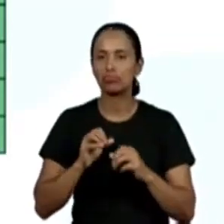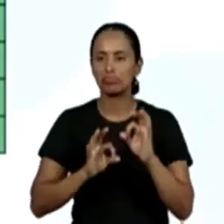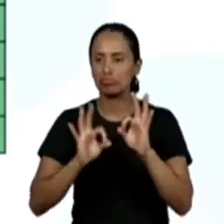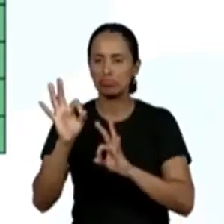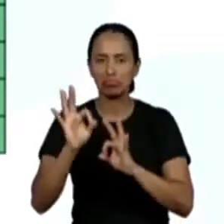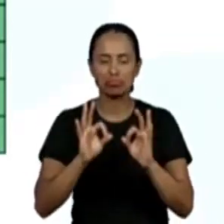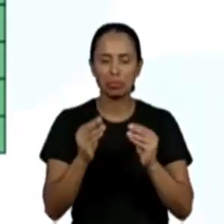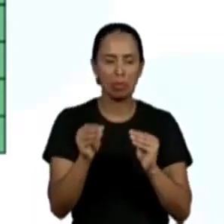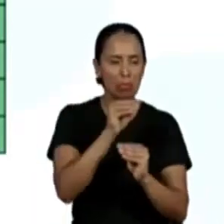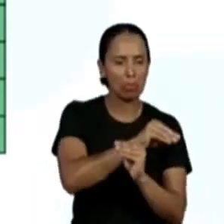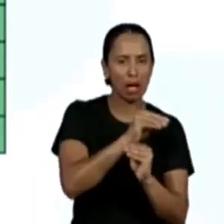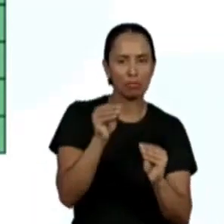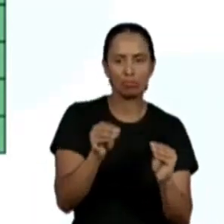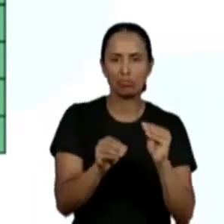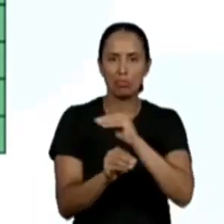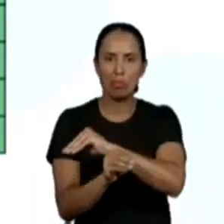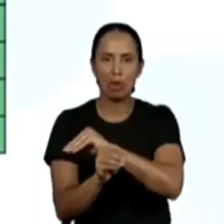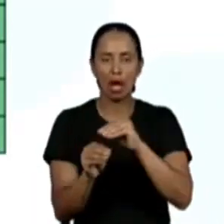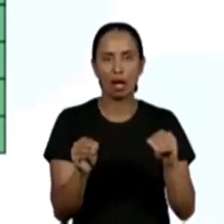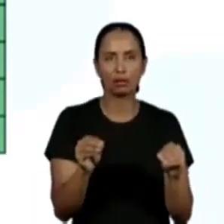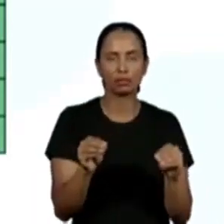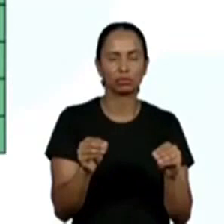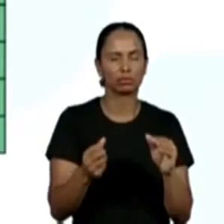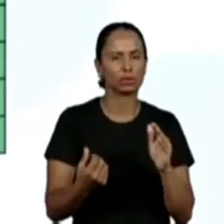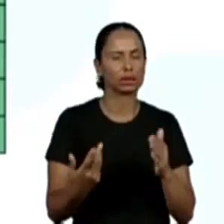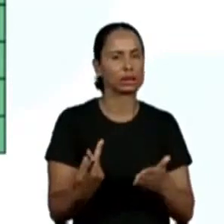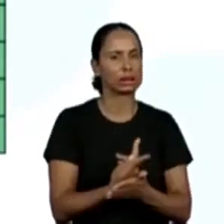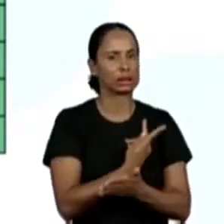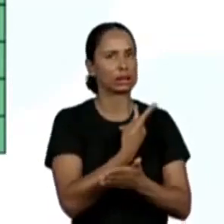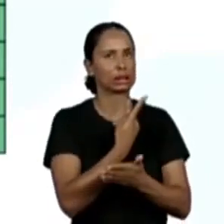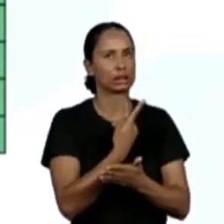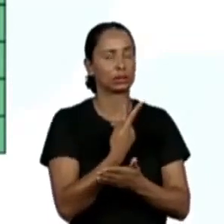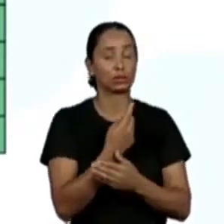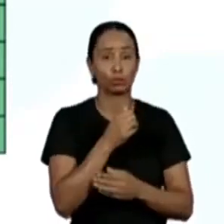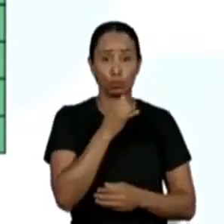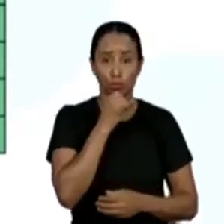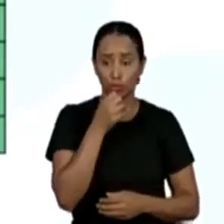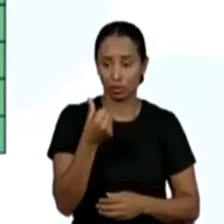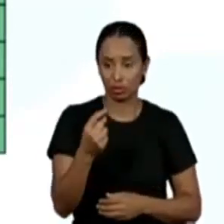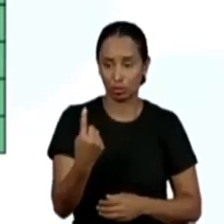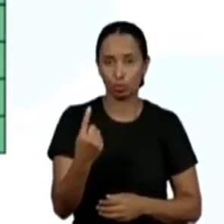por exemplo, se eu escrevesse o número aqui, ó,